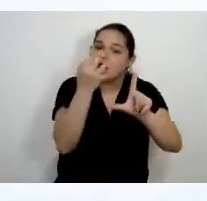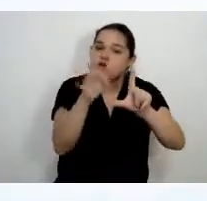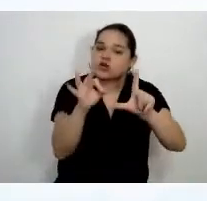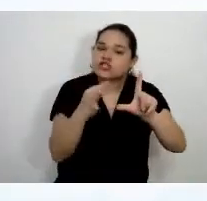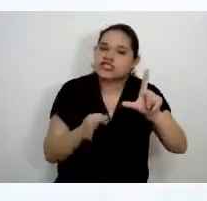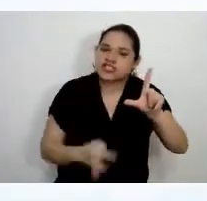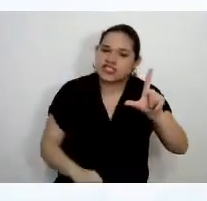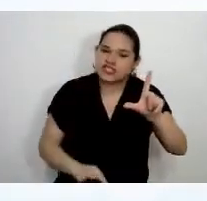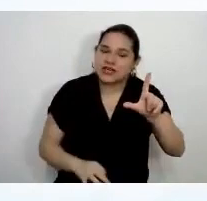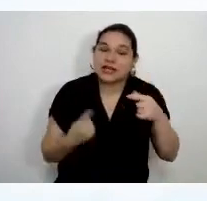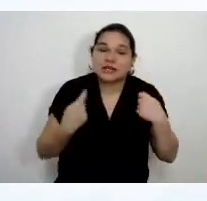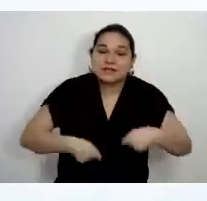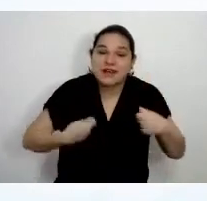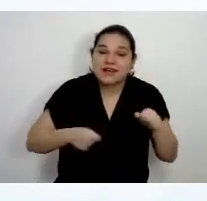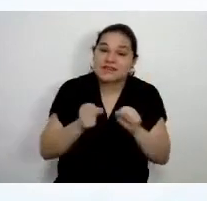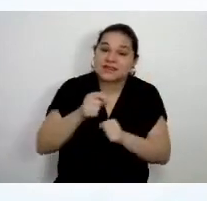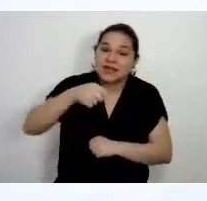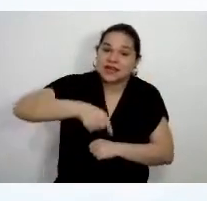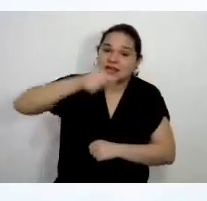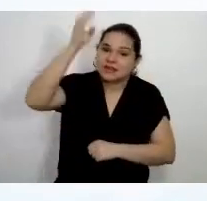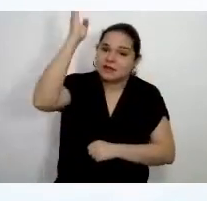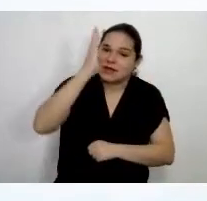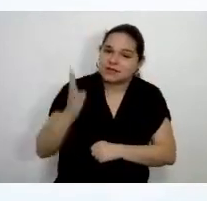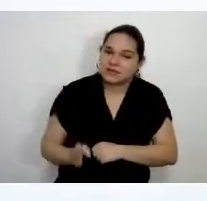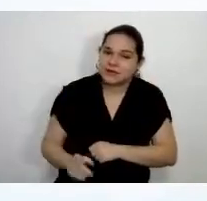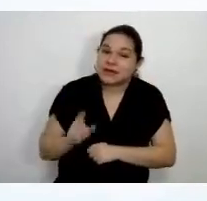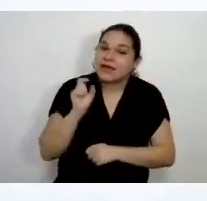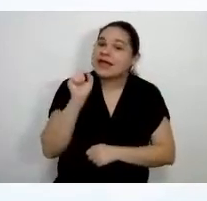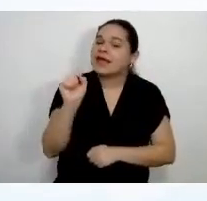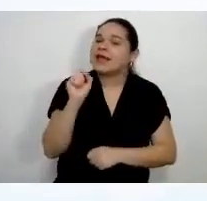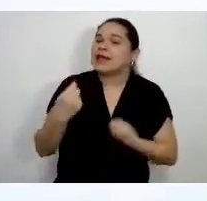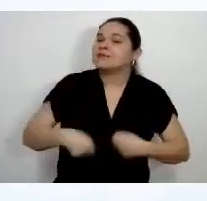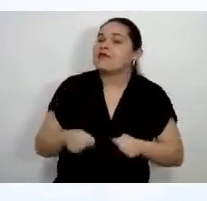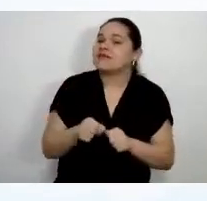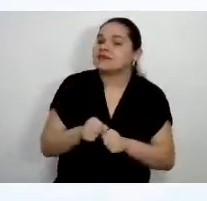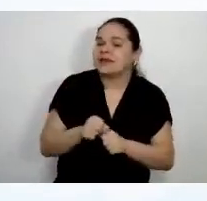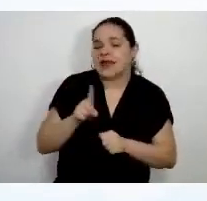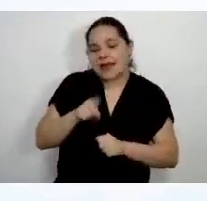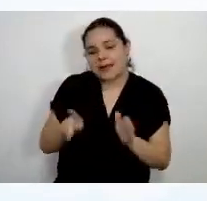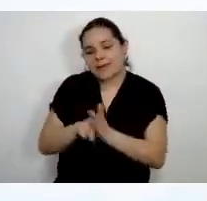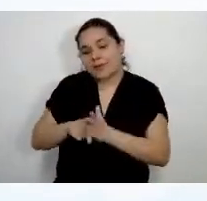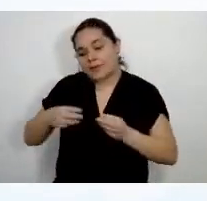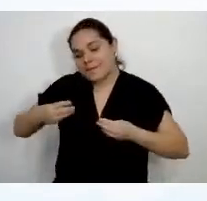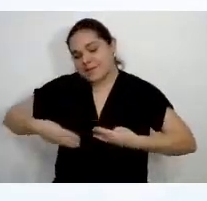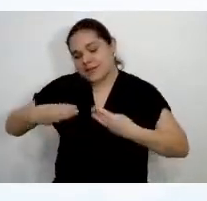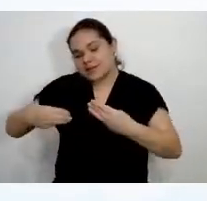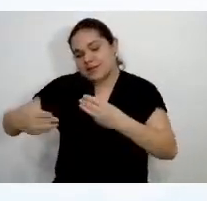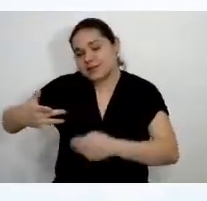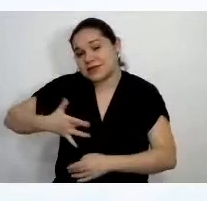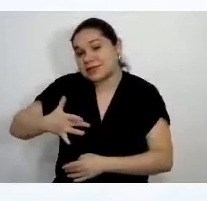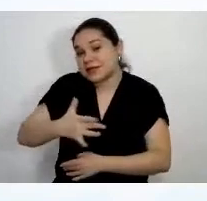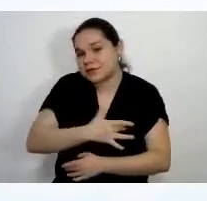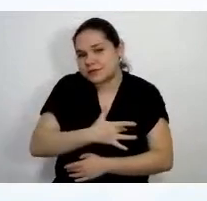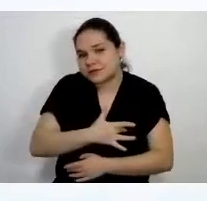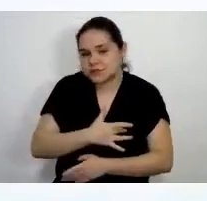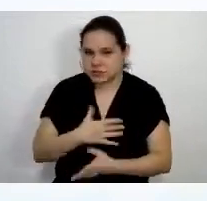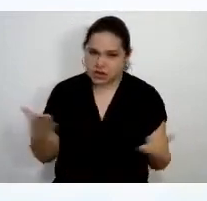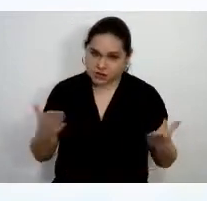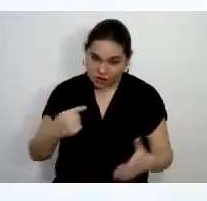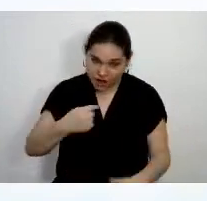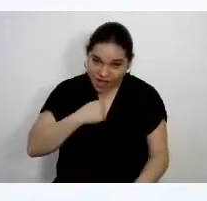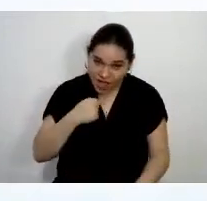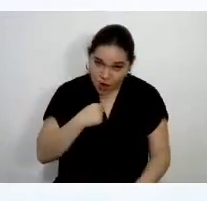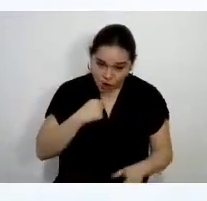aqui no Brasil pelo Ministério da Saúde. Aí eu, como população aqui, como